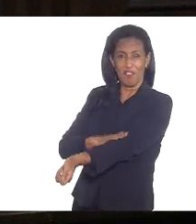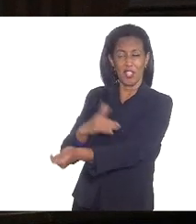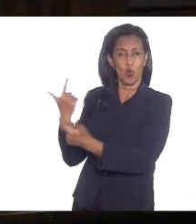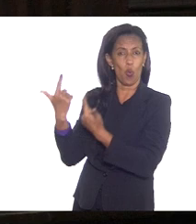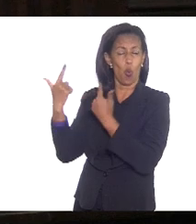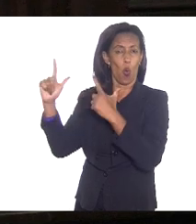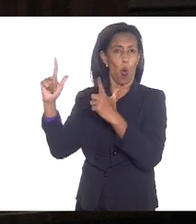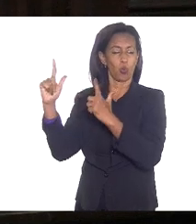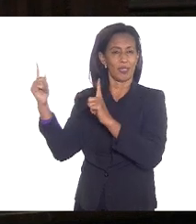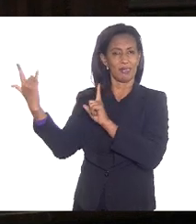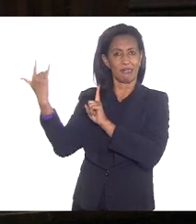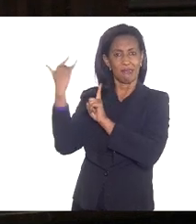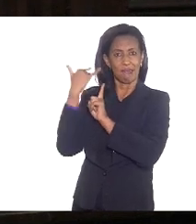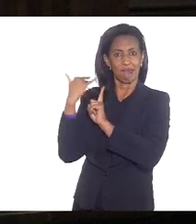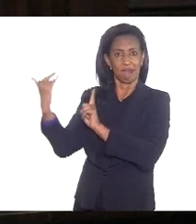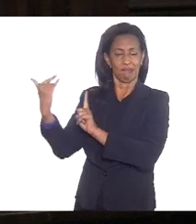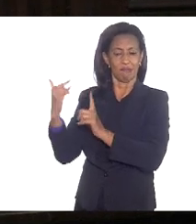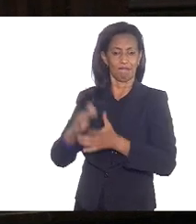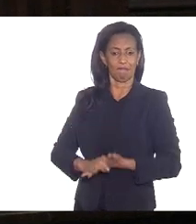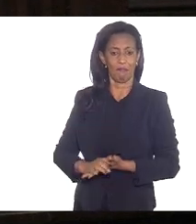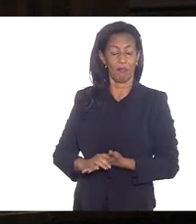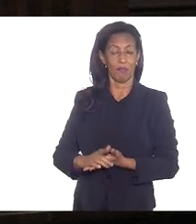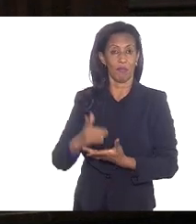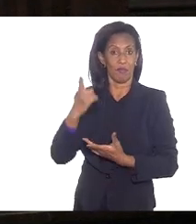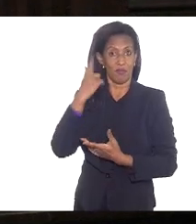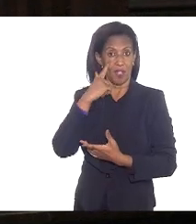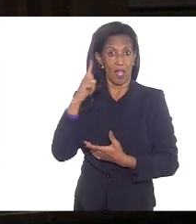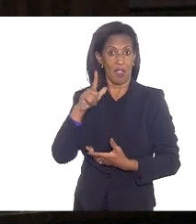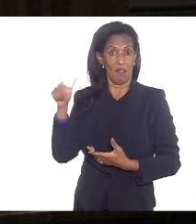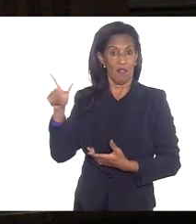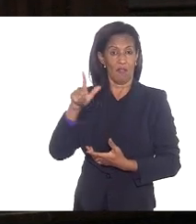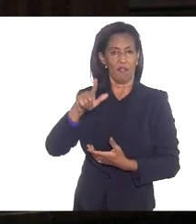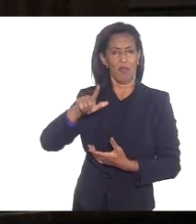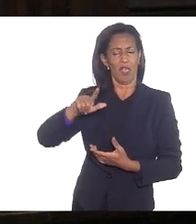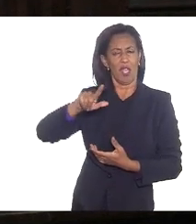natureza. Jazem lá como exemplo,